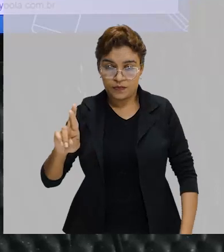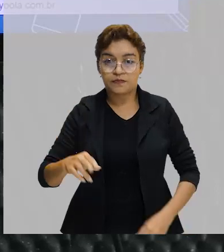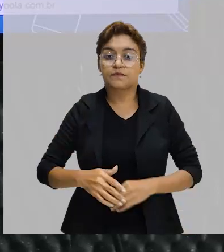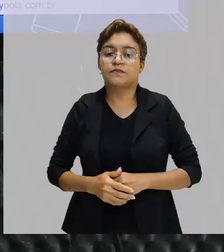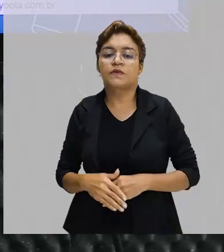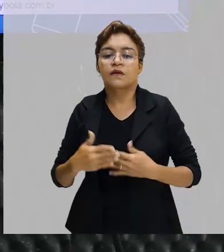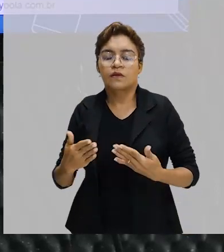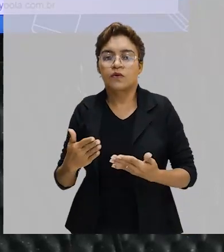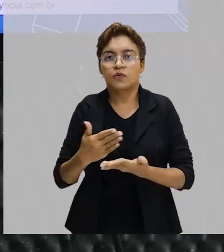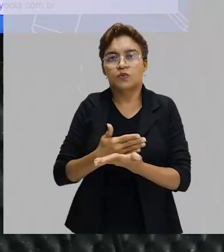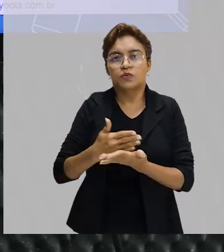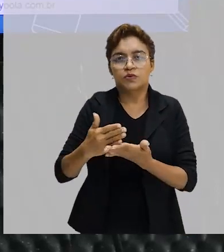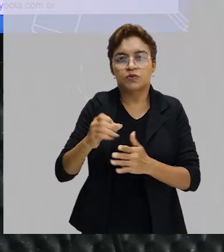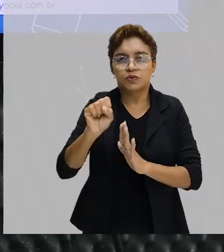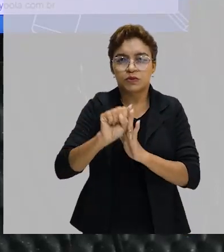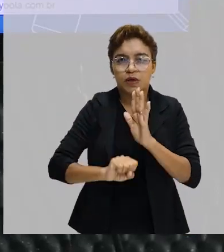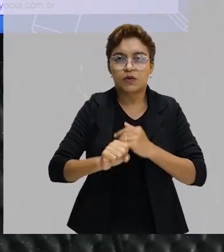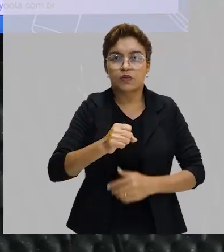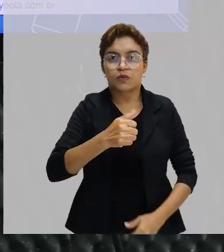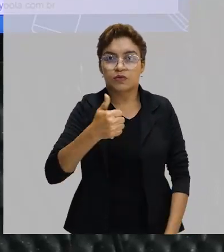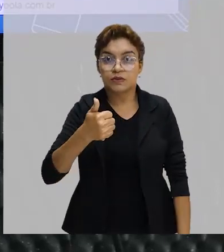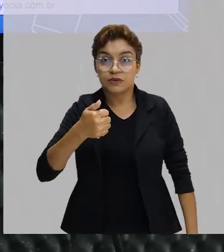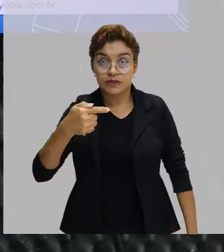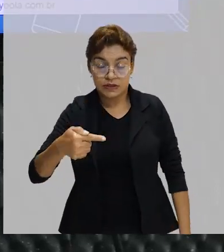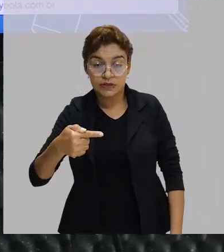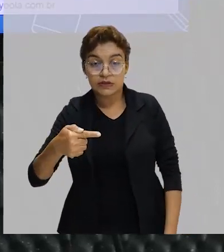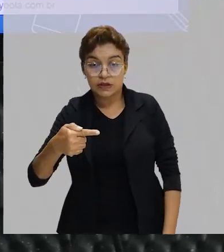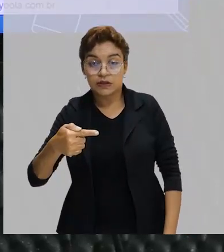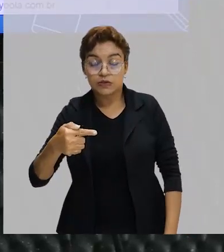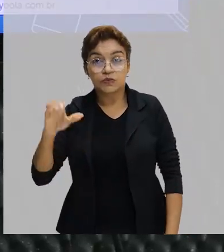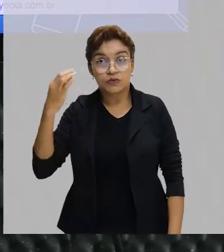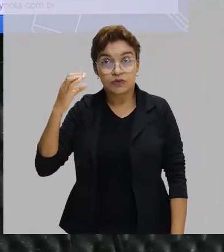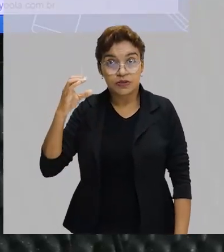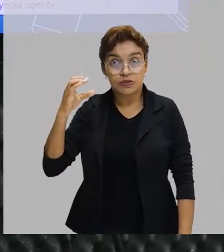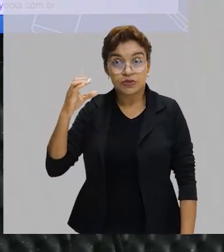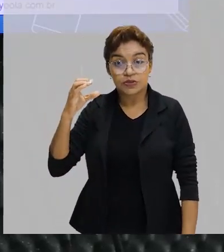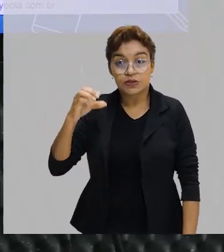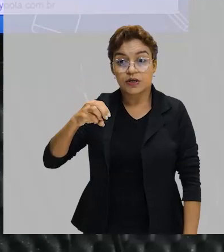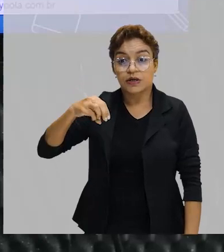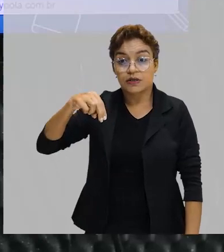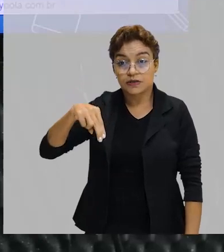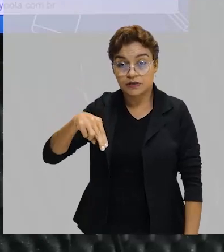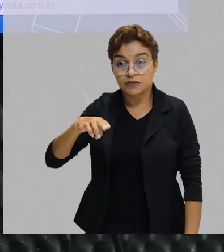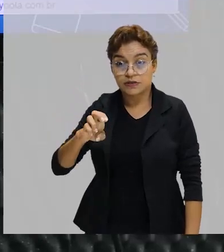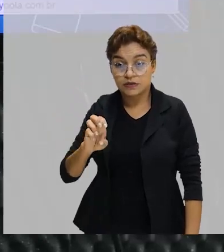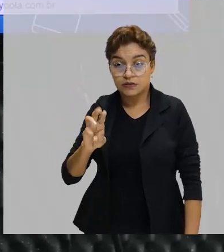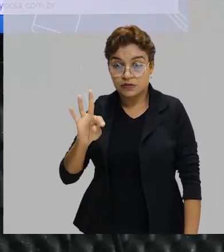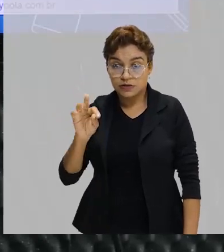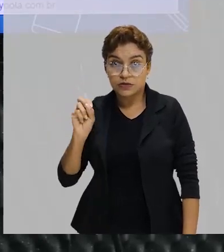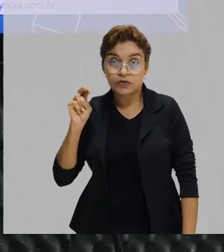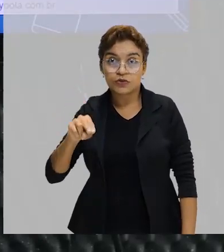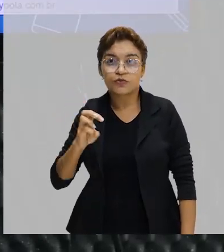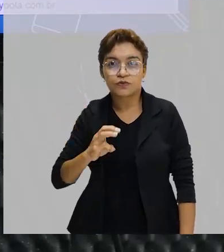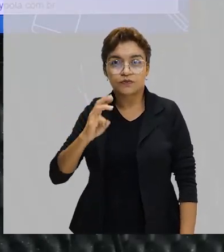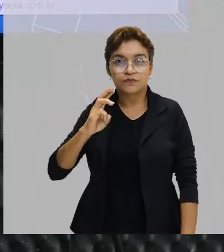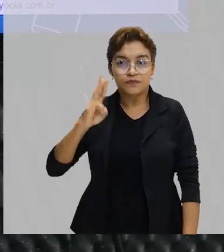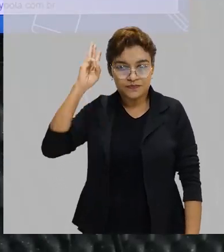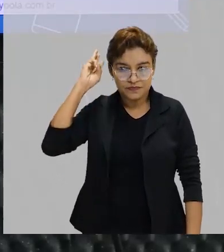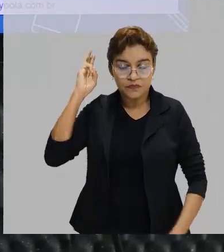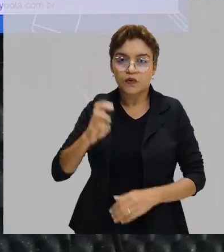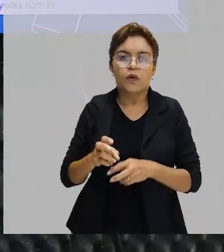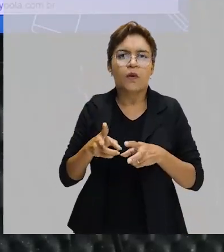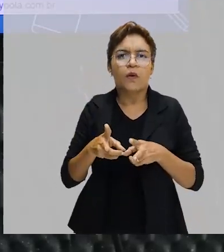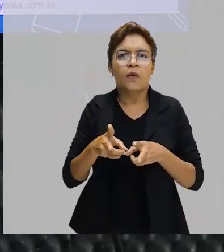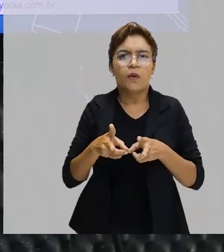século XVII, o cientista inglês, o Isaac Newton, você já deve ter ouvido falar nele, observou que quando a luz